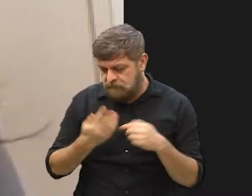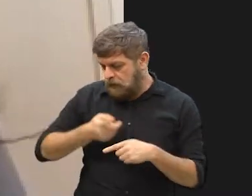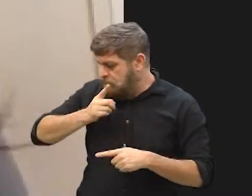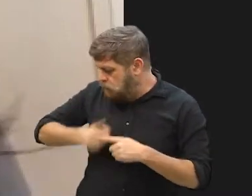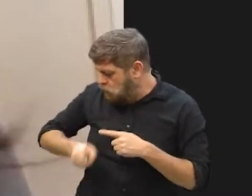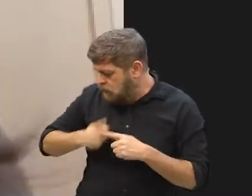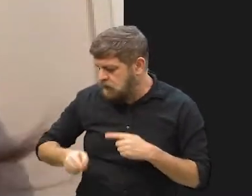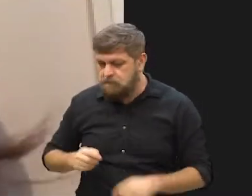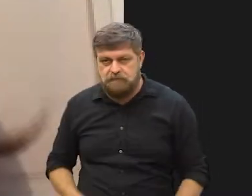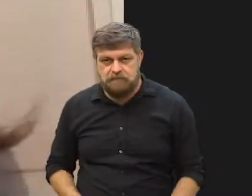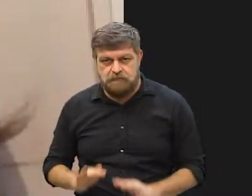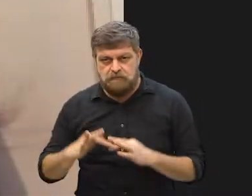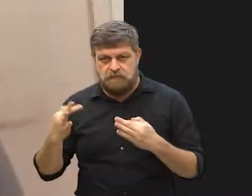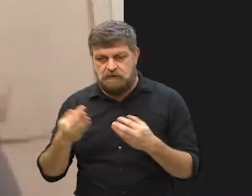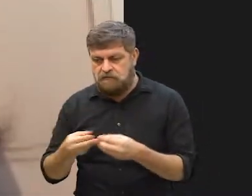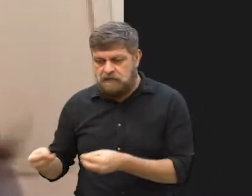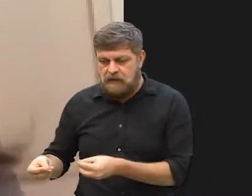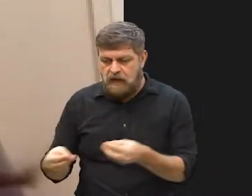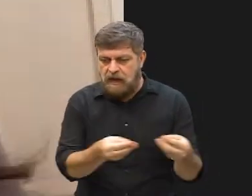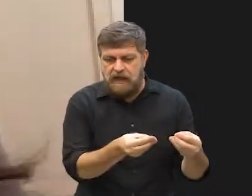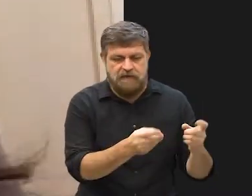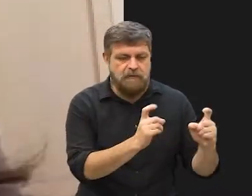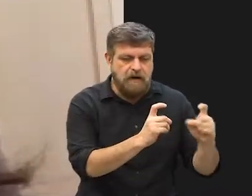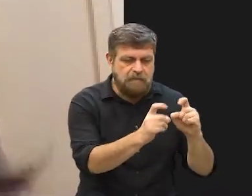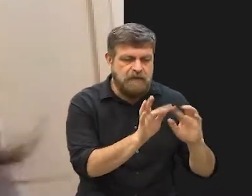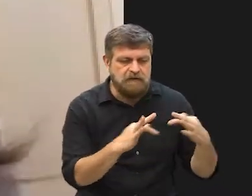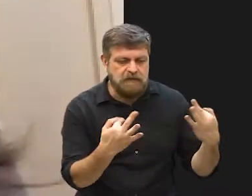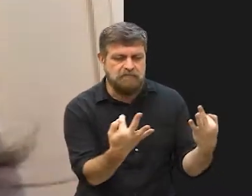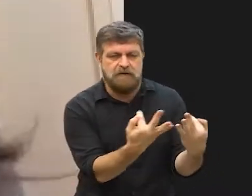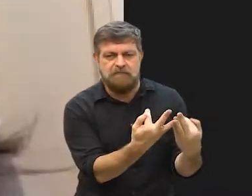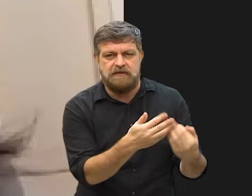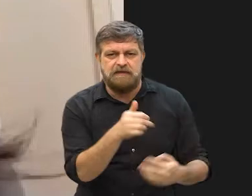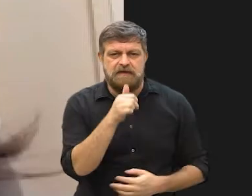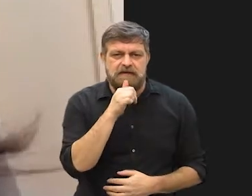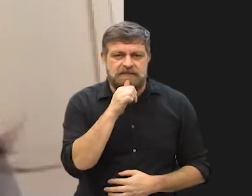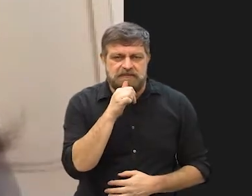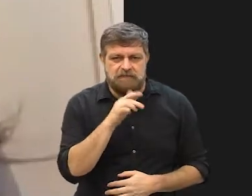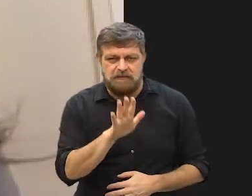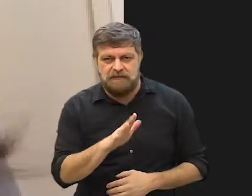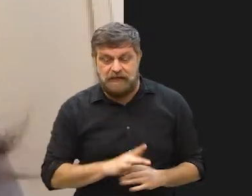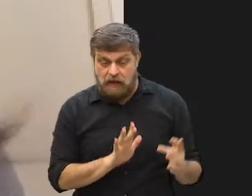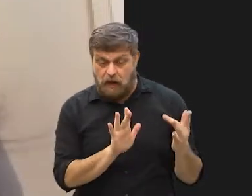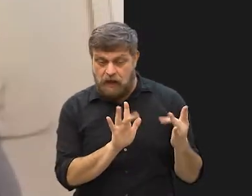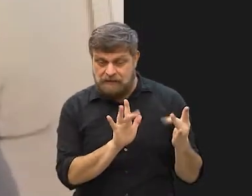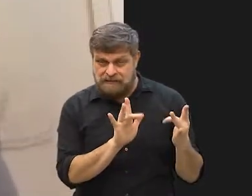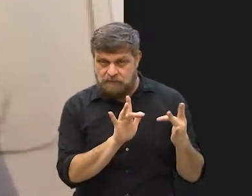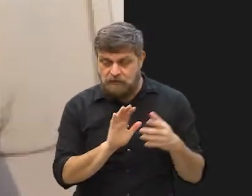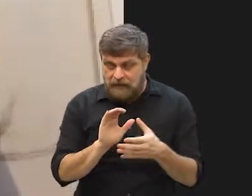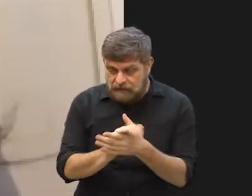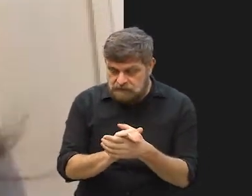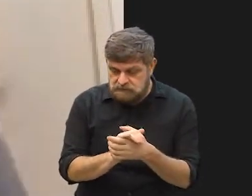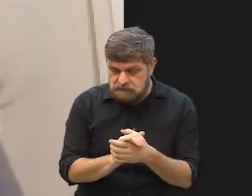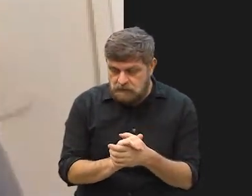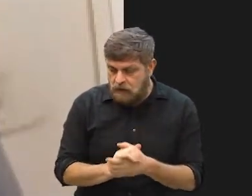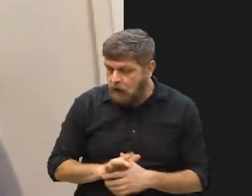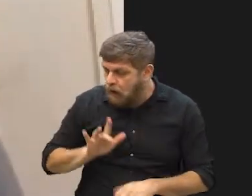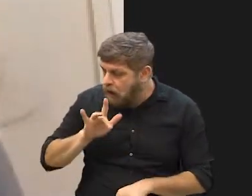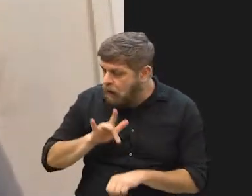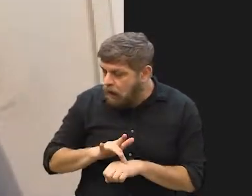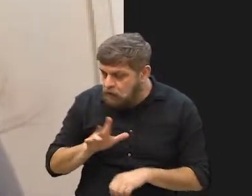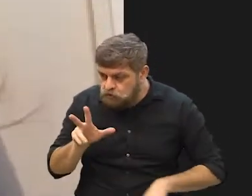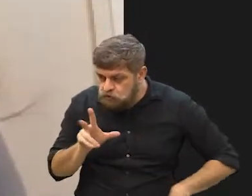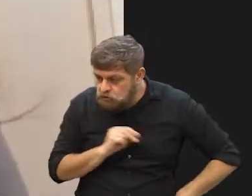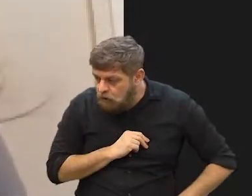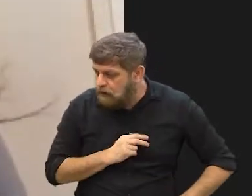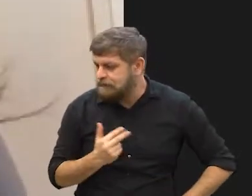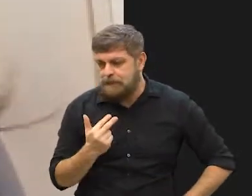A família leva numa reunião de família, quando fala de namorar, de casar, é